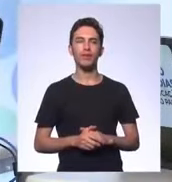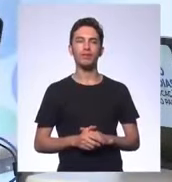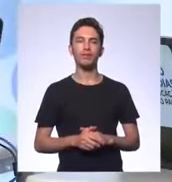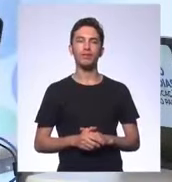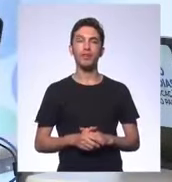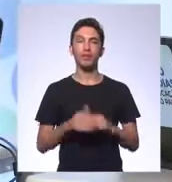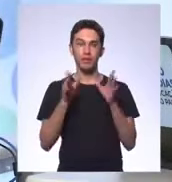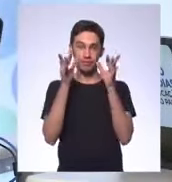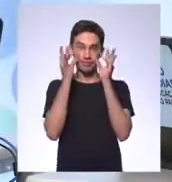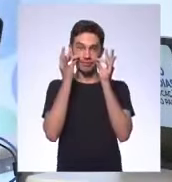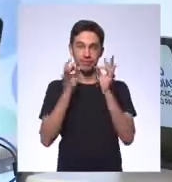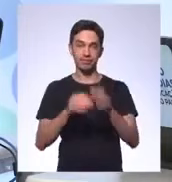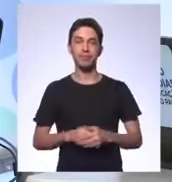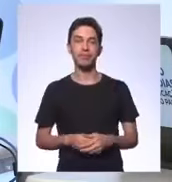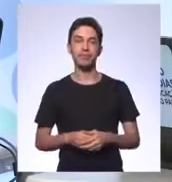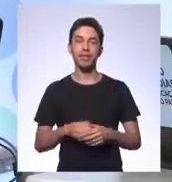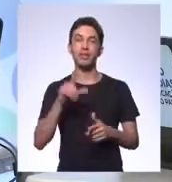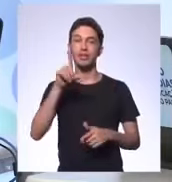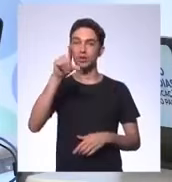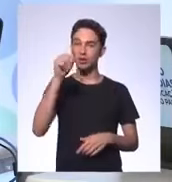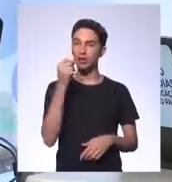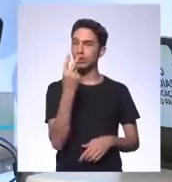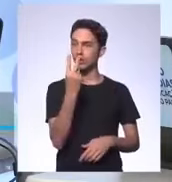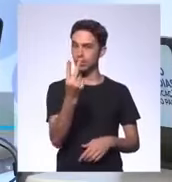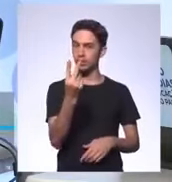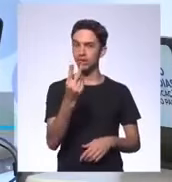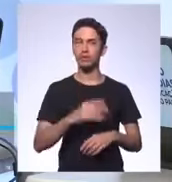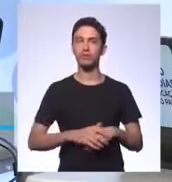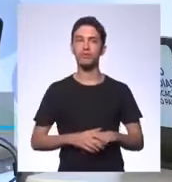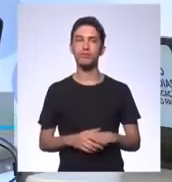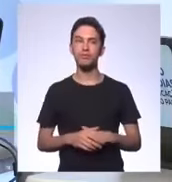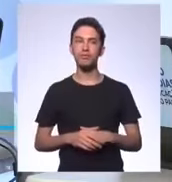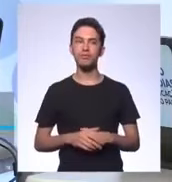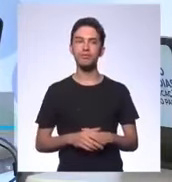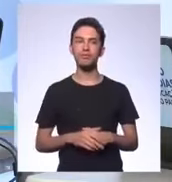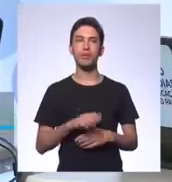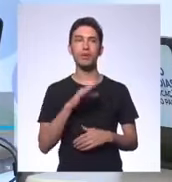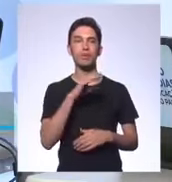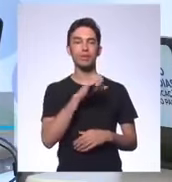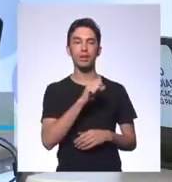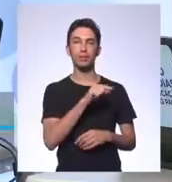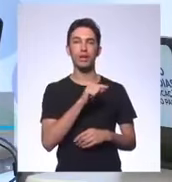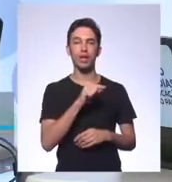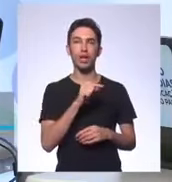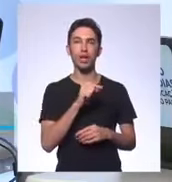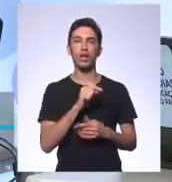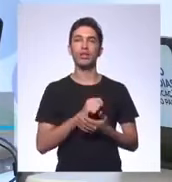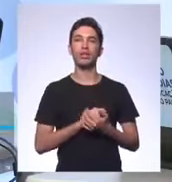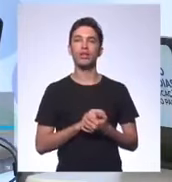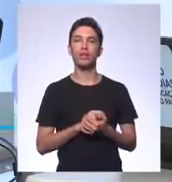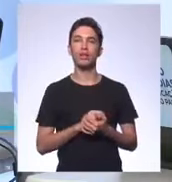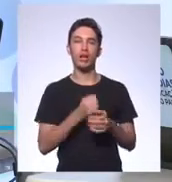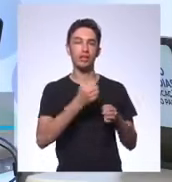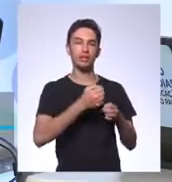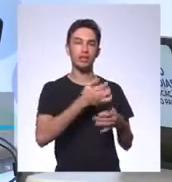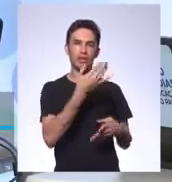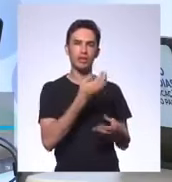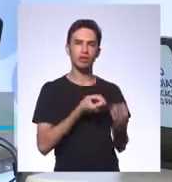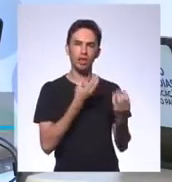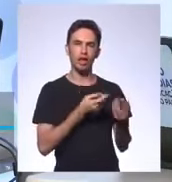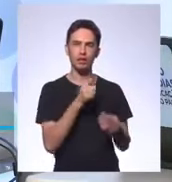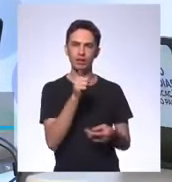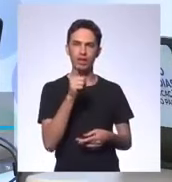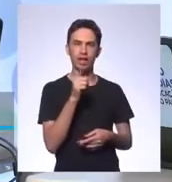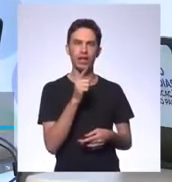atenção um pouquinho. Nós escolhemos a imagem 2. Pegamos, então, o que vocês colocaram no chat. Na verdade,